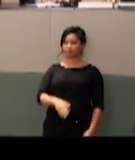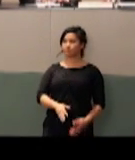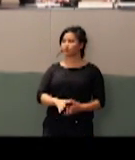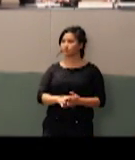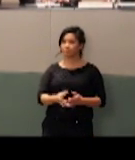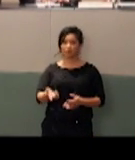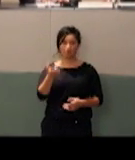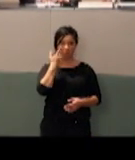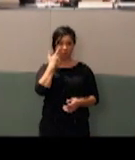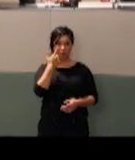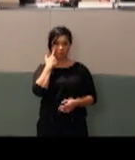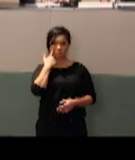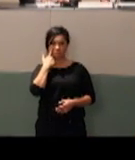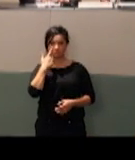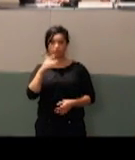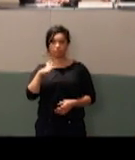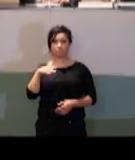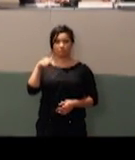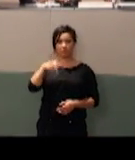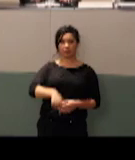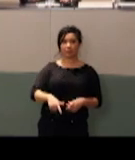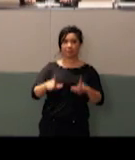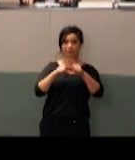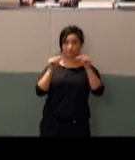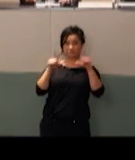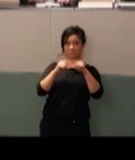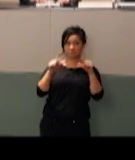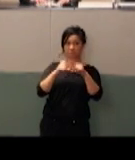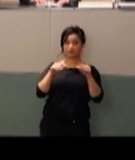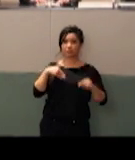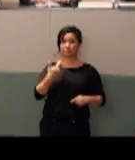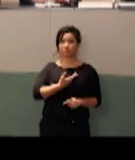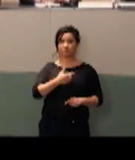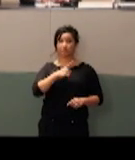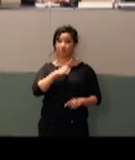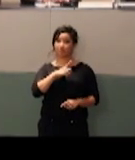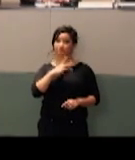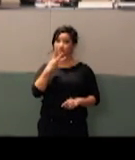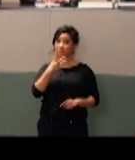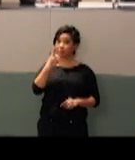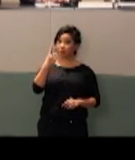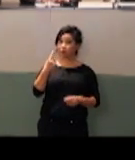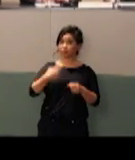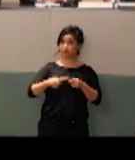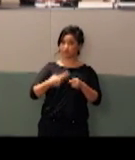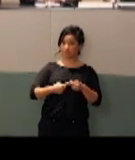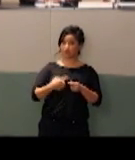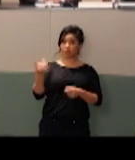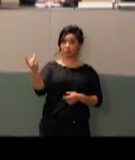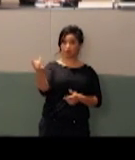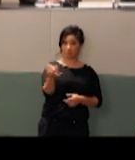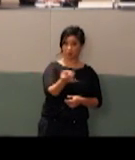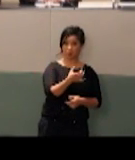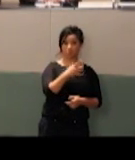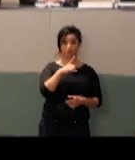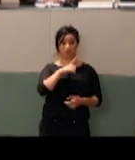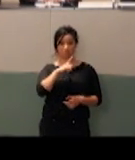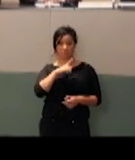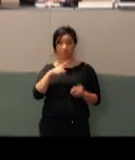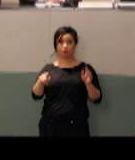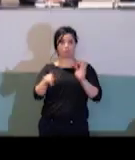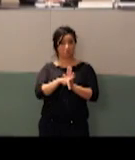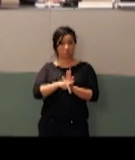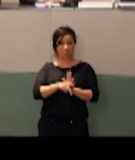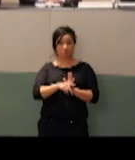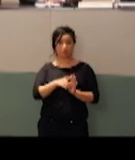temos 31 cidades no Distrito Federal. Cada cidade e cada região tem a sua vocação. Se nós observarmos